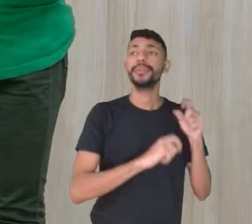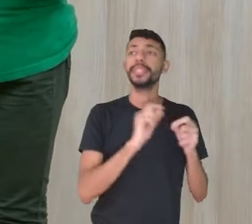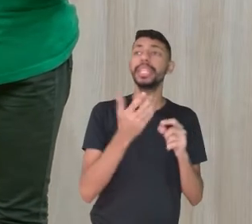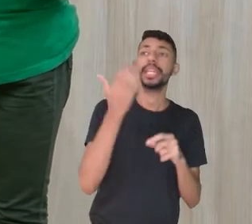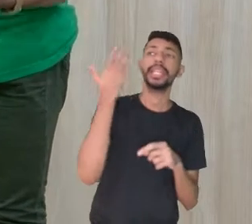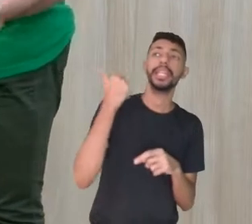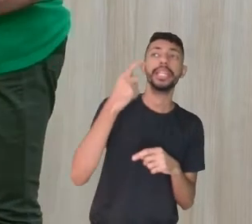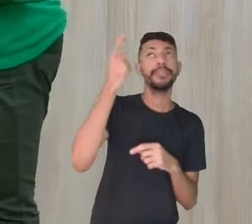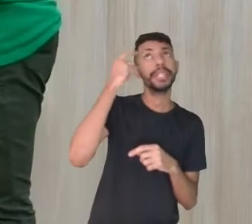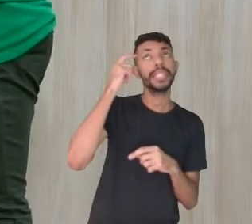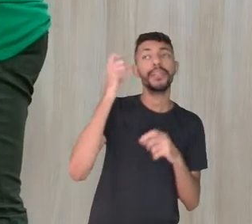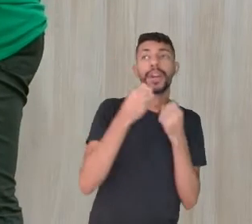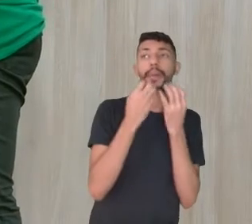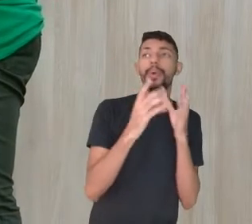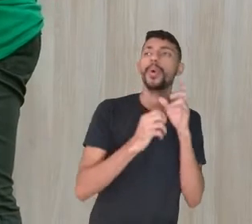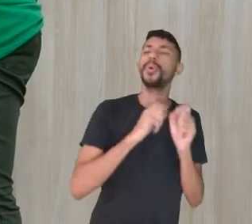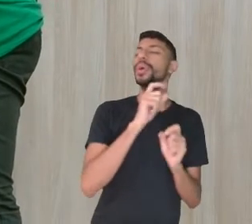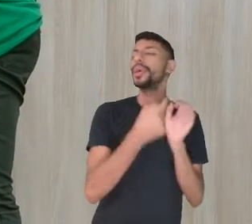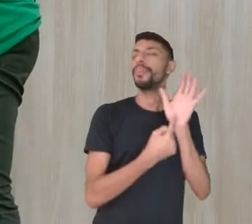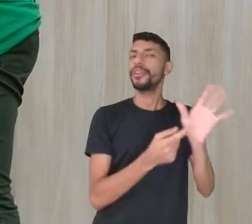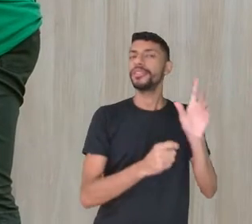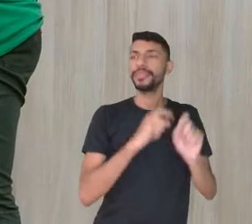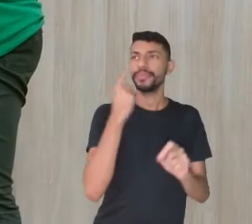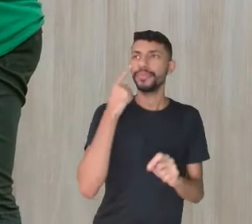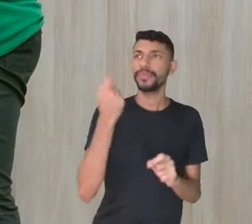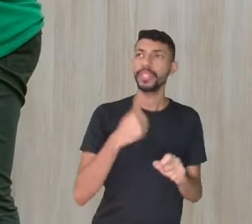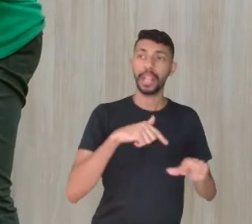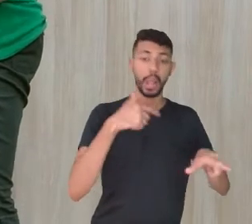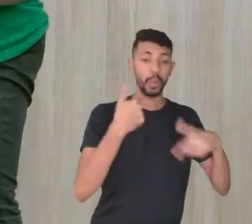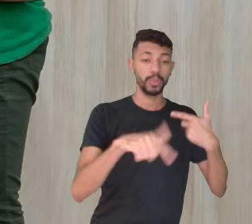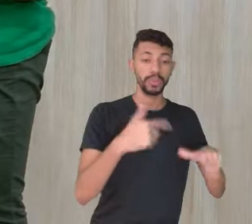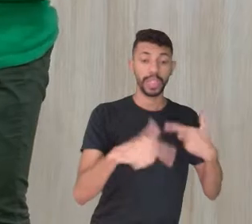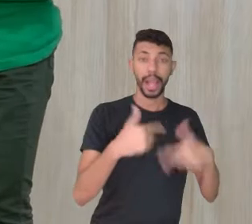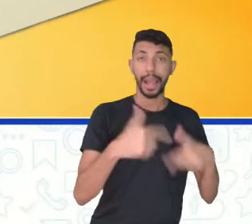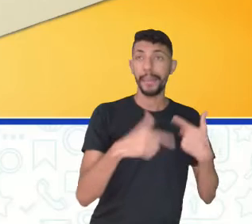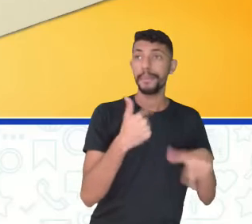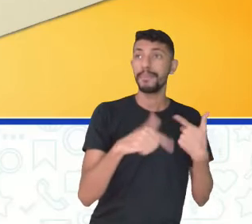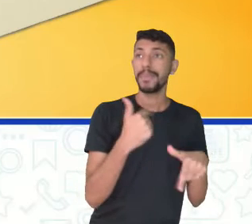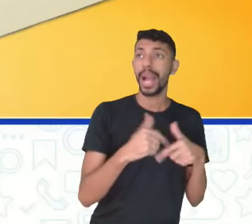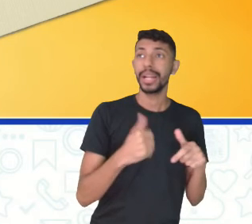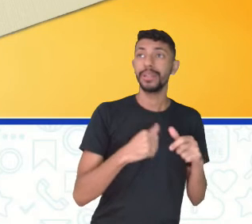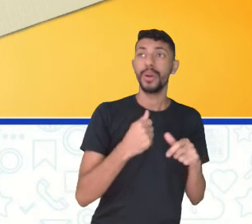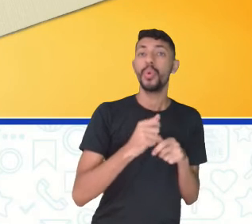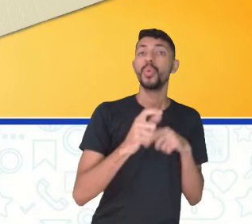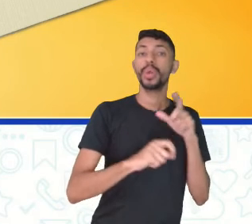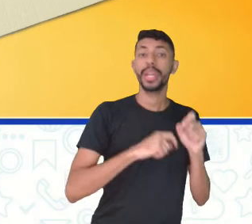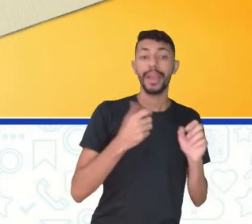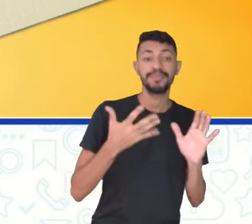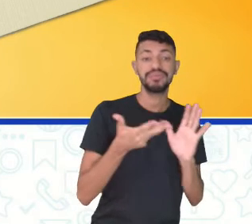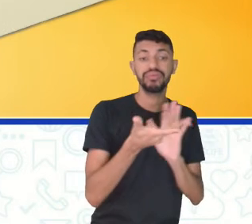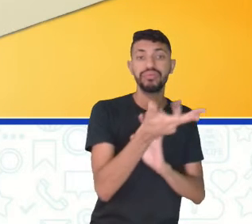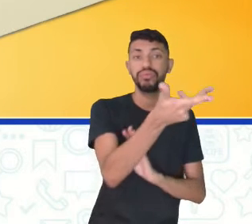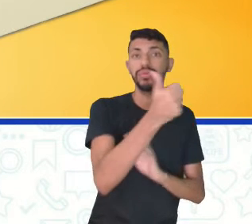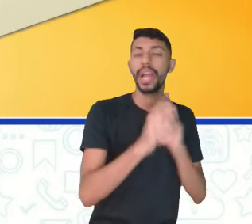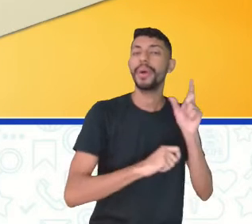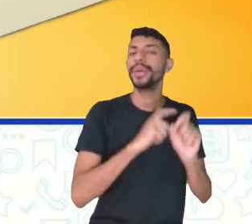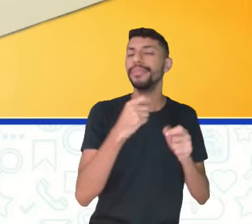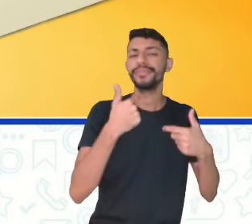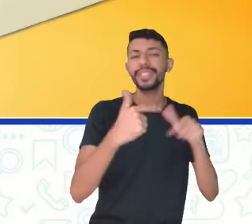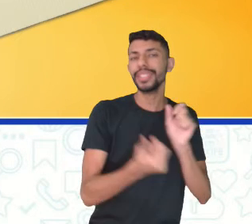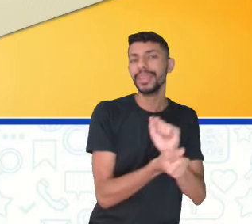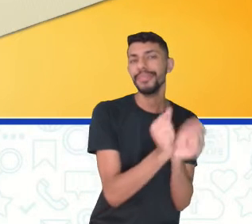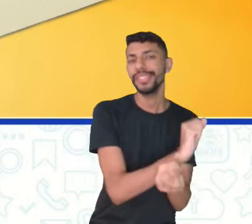que a mão de obra era boa, olha o que apresenta, sobrecarga de trabalho para a superprodução. E aí vem muitas vezes o trabalho escravo. Por